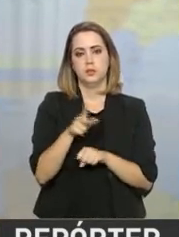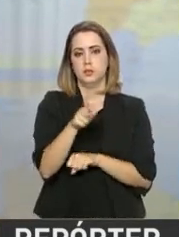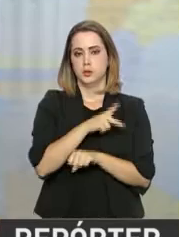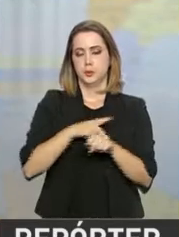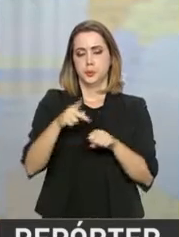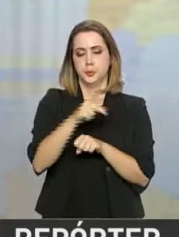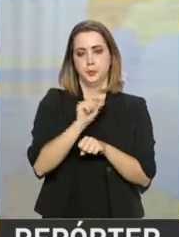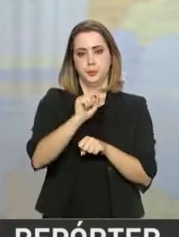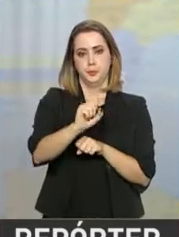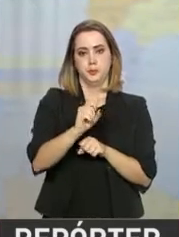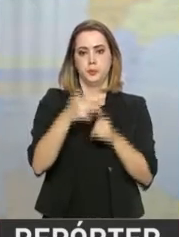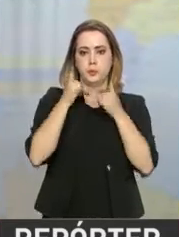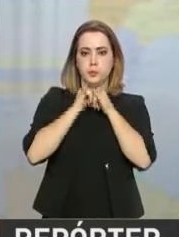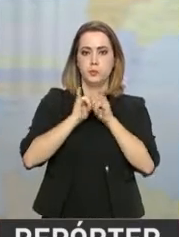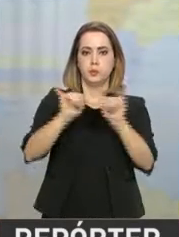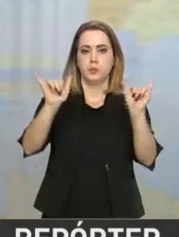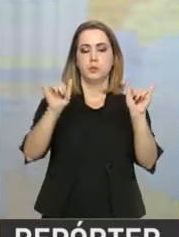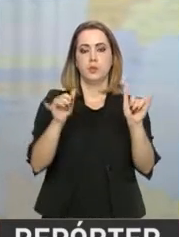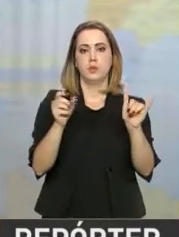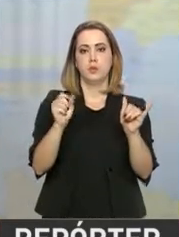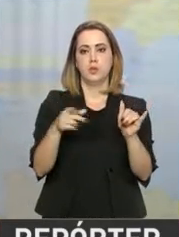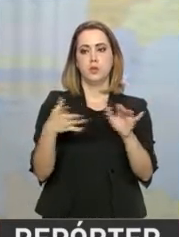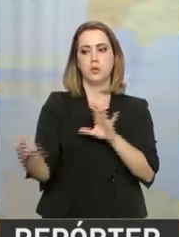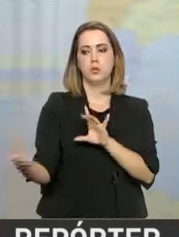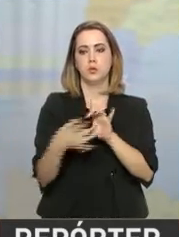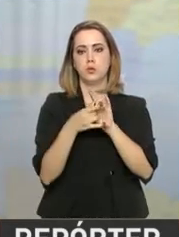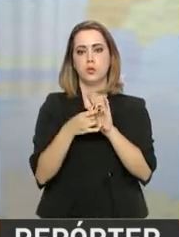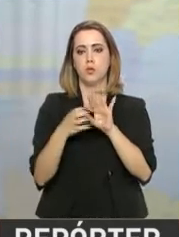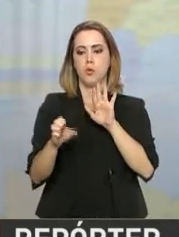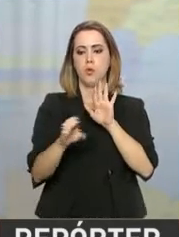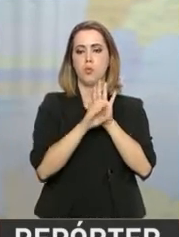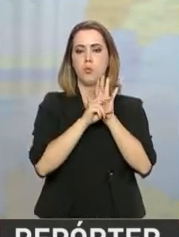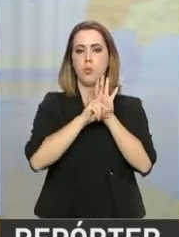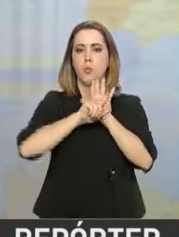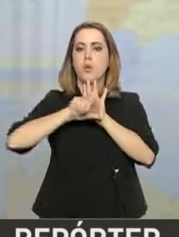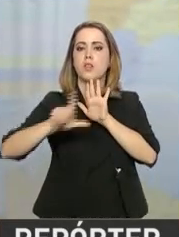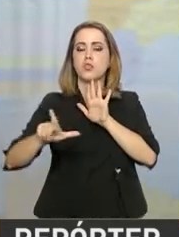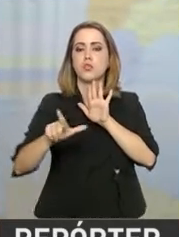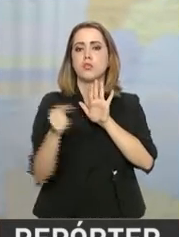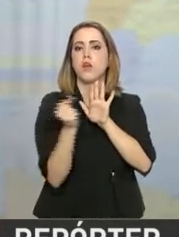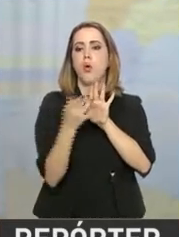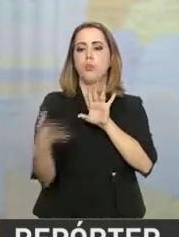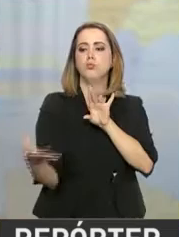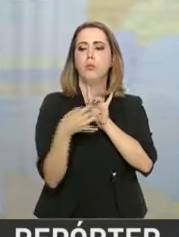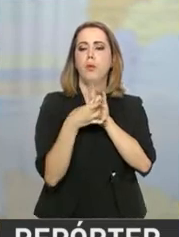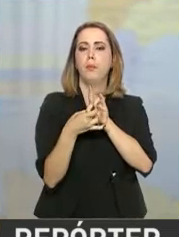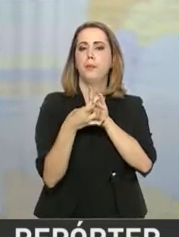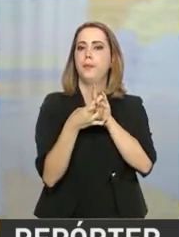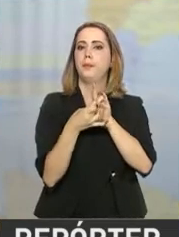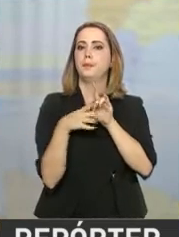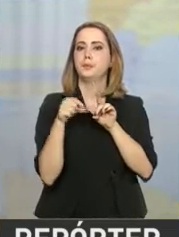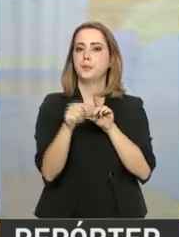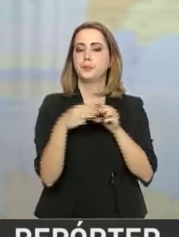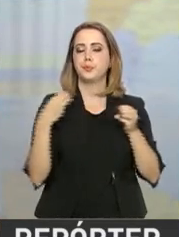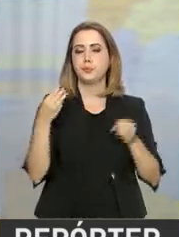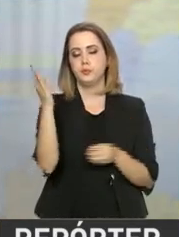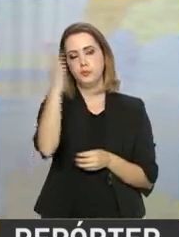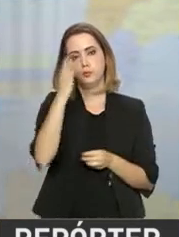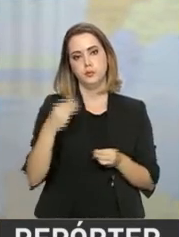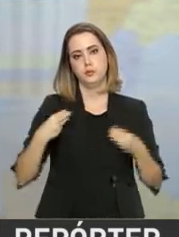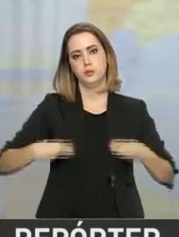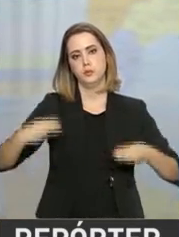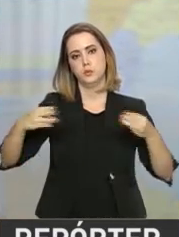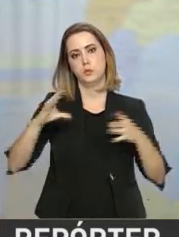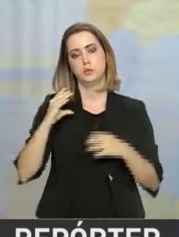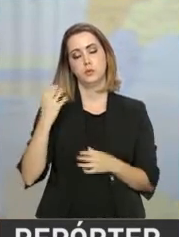BRICS negociaram o lançamento de um grande edital conjunto. O Brasil, o Ministério da Ciência,